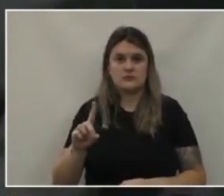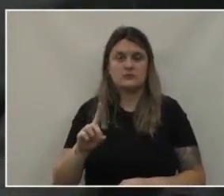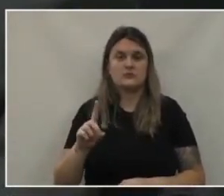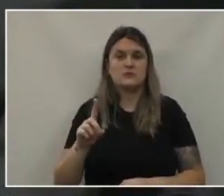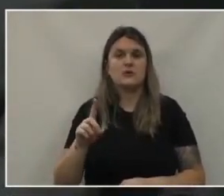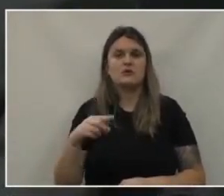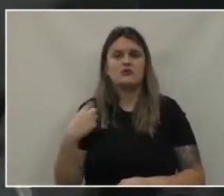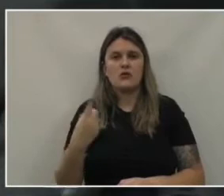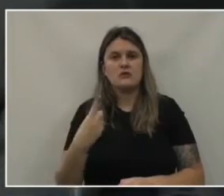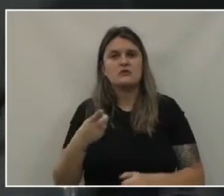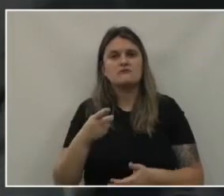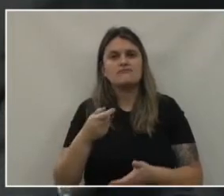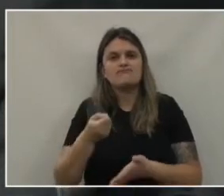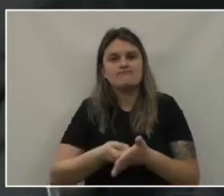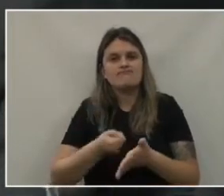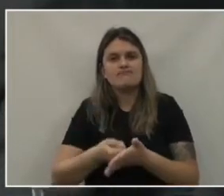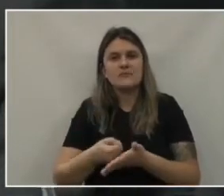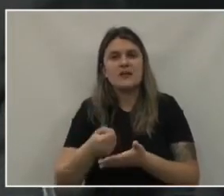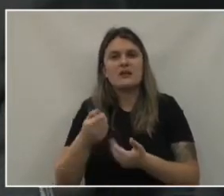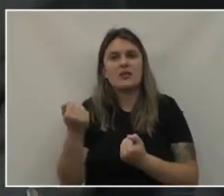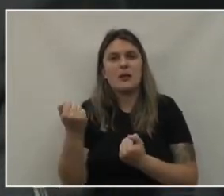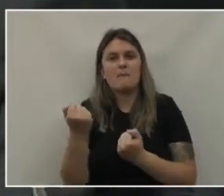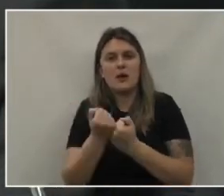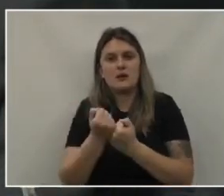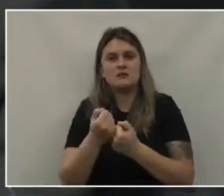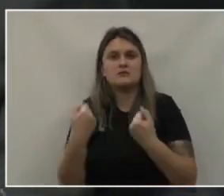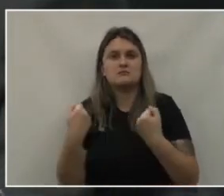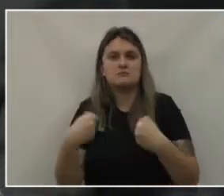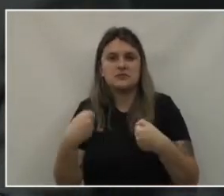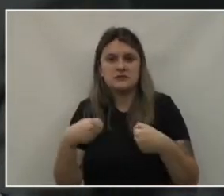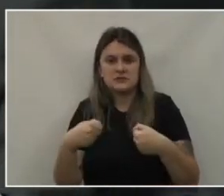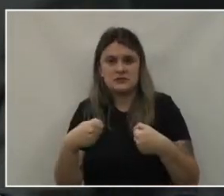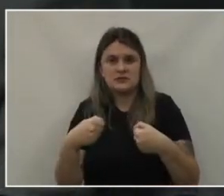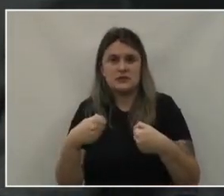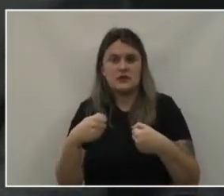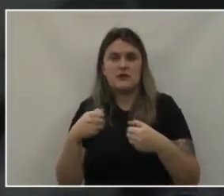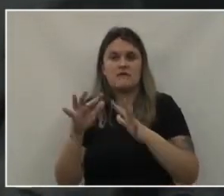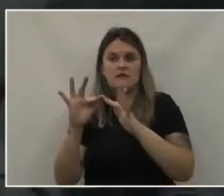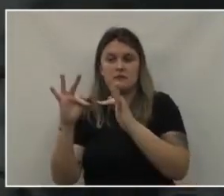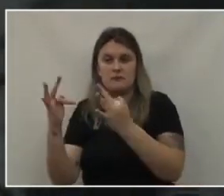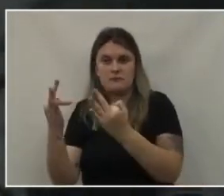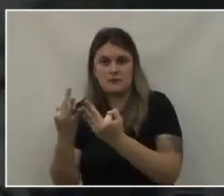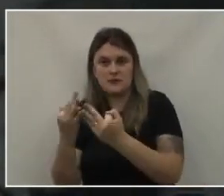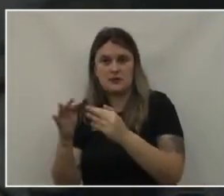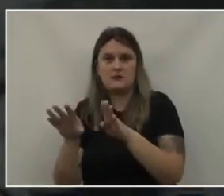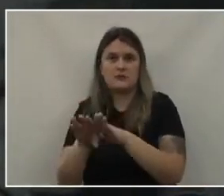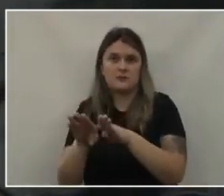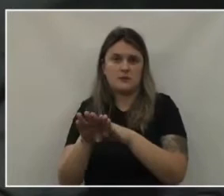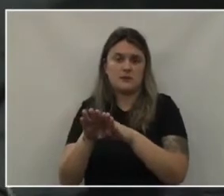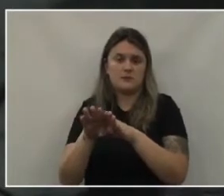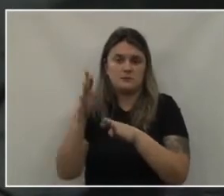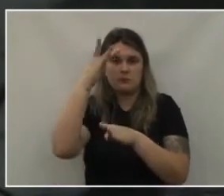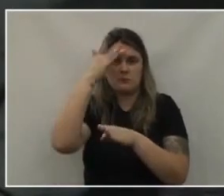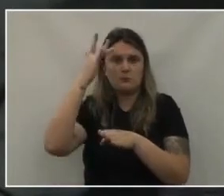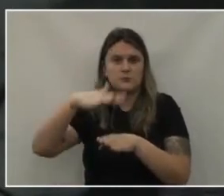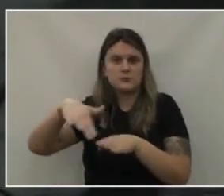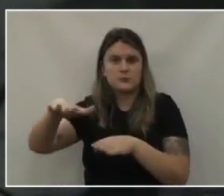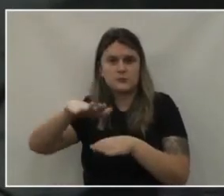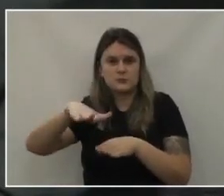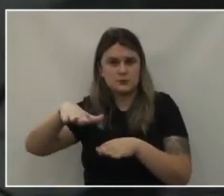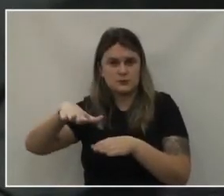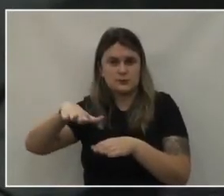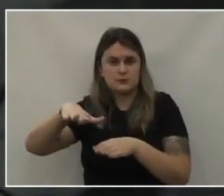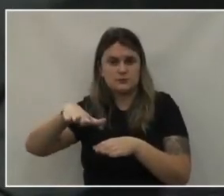ali para também dar o suporte necessário para os pais, bem como para as pessoas que